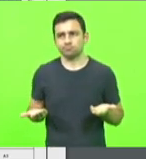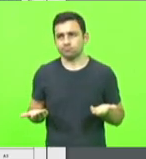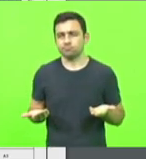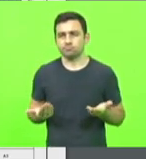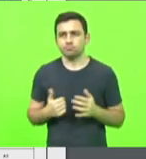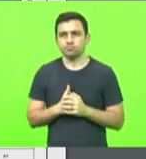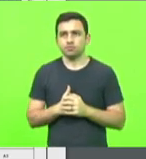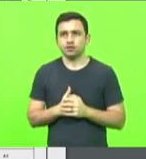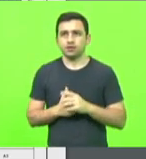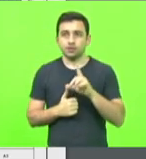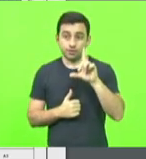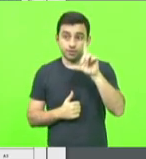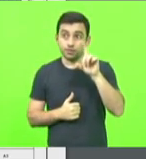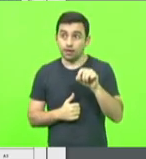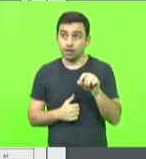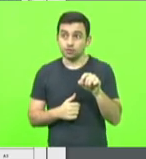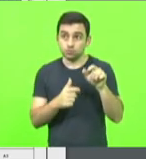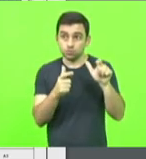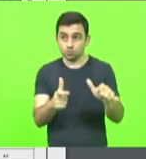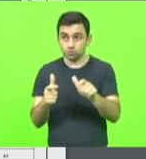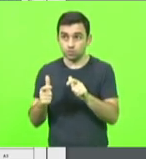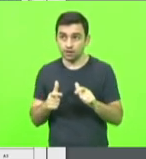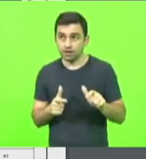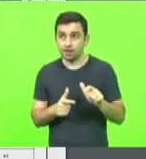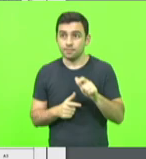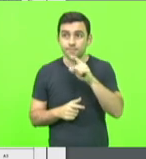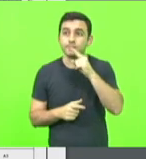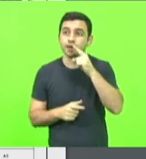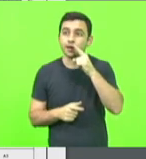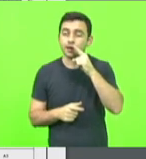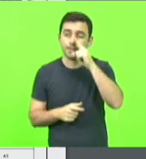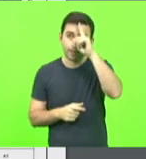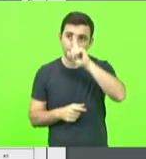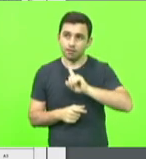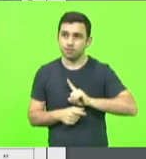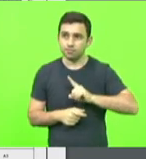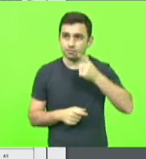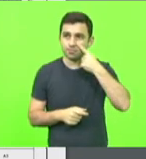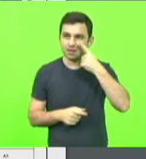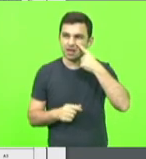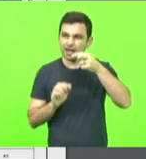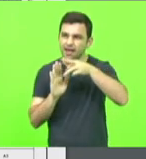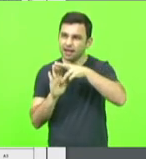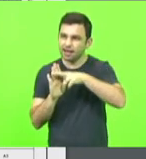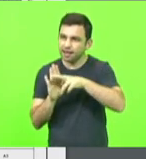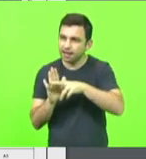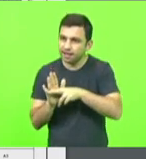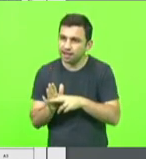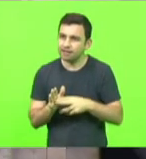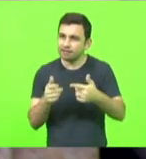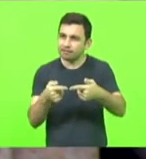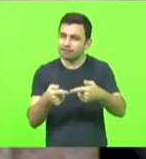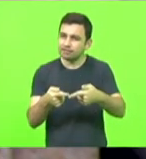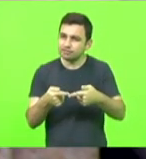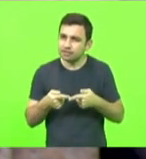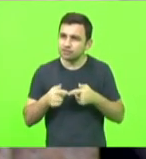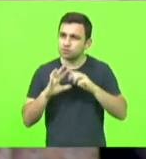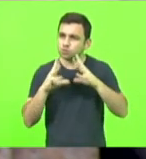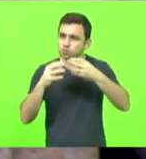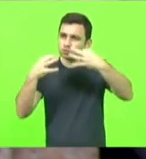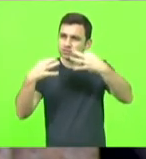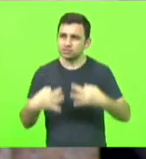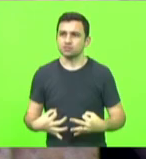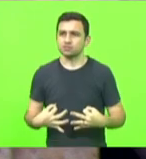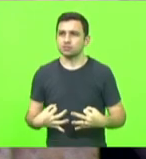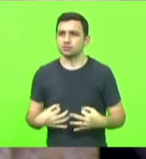Os 10 pontos, então, aqueles pontinhos amarelos ali, são esses 10 pontos de pesca, tudo regulamentado, com as licenças, com tudo certinho como manda